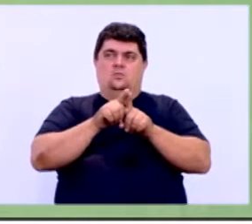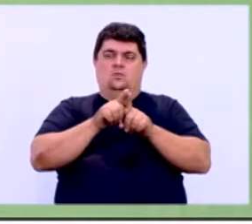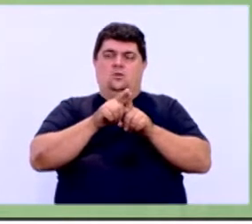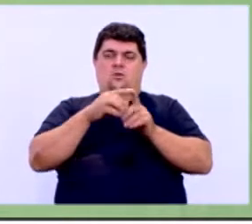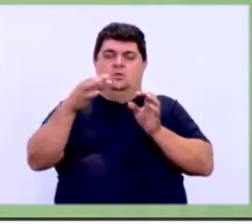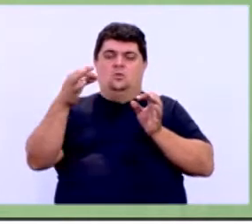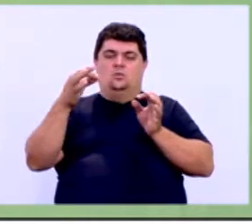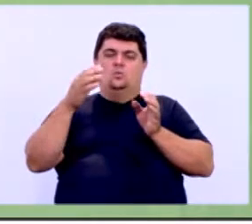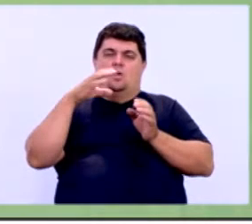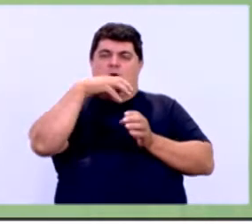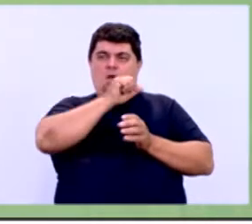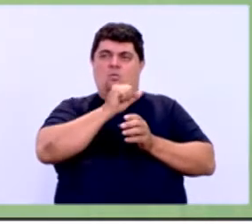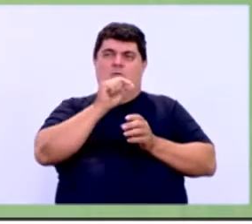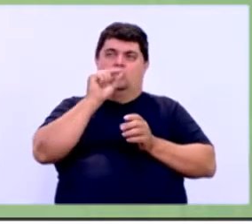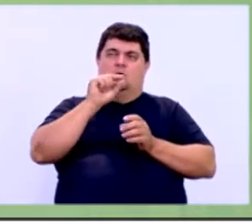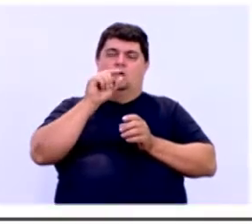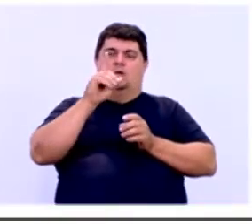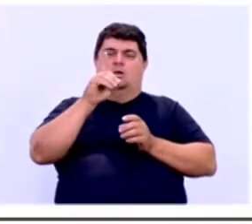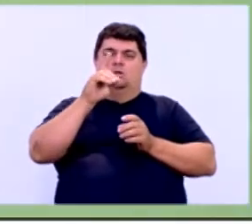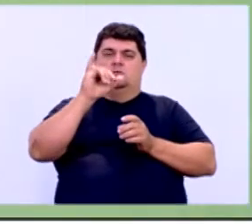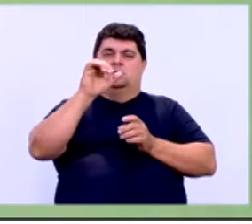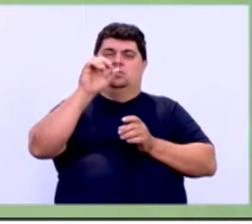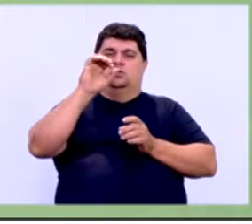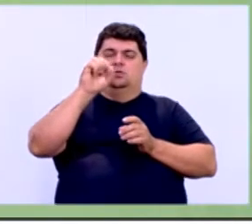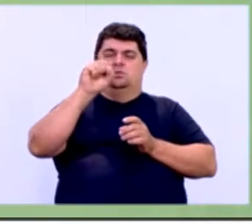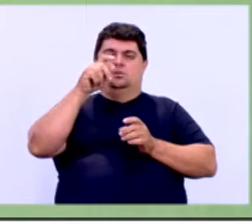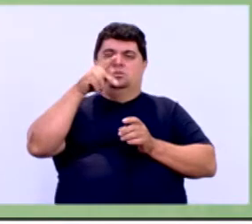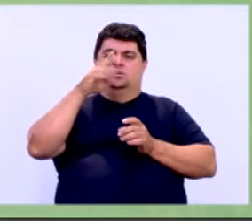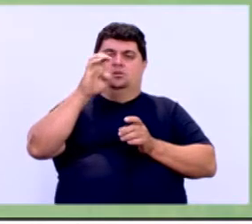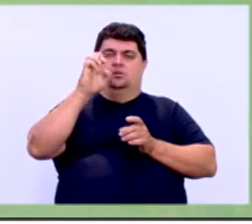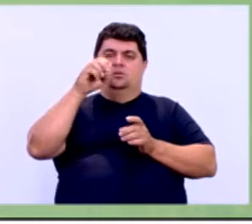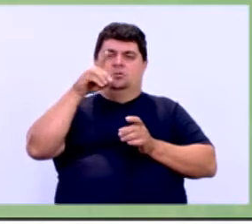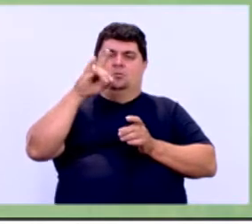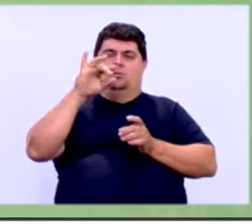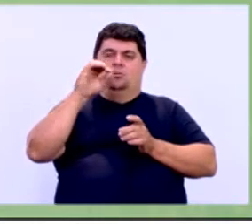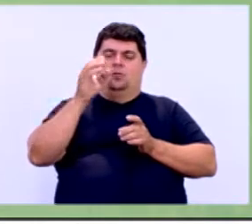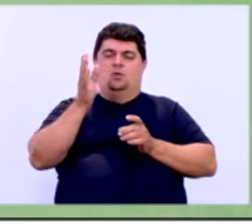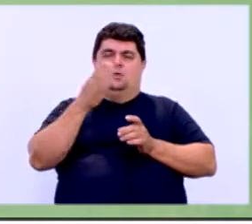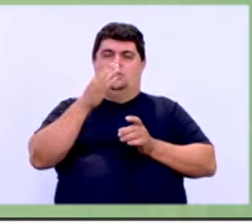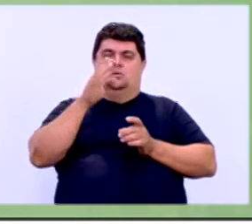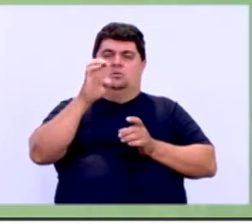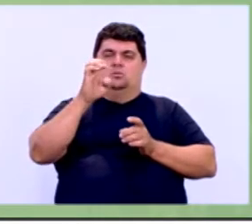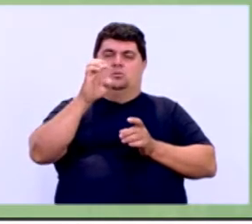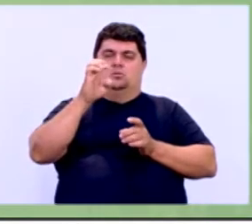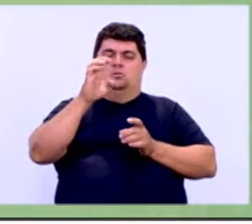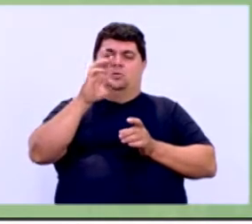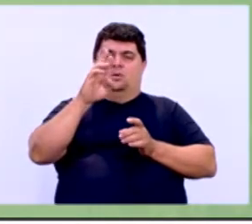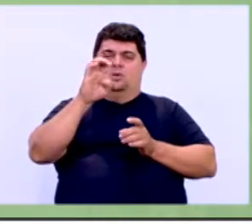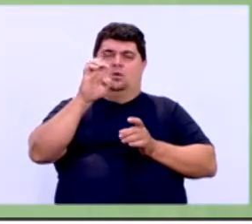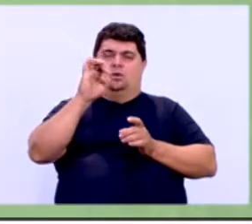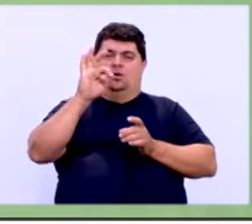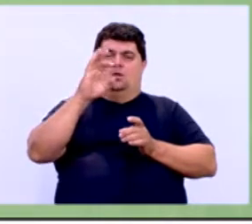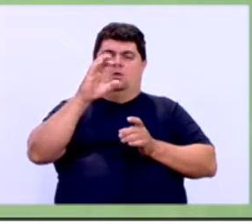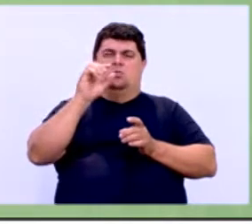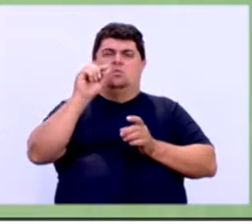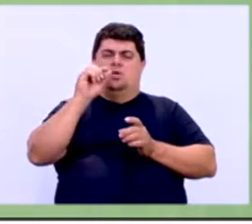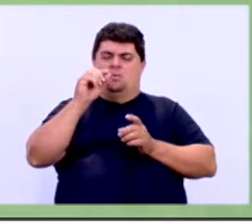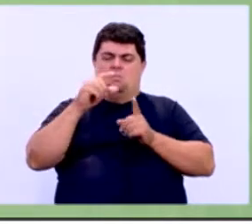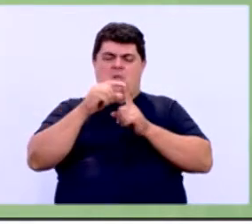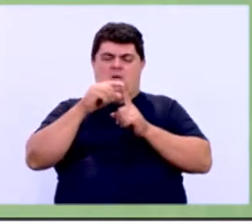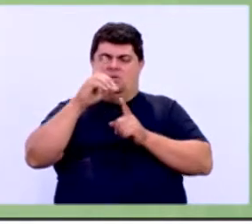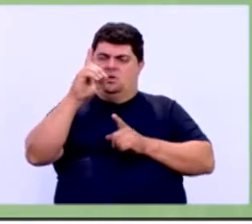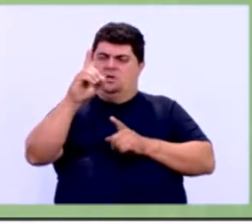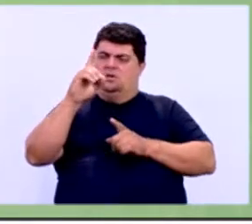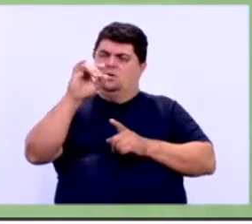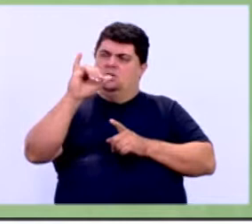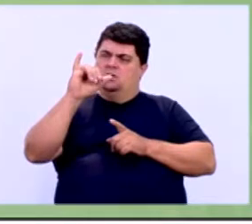dispêndio de receita. Mas, professor, vocês podem estar me perguntando o que é dispêndio, professor? Eu não entendo isso. O